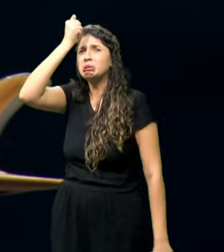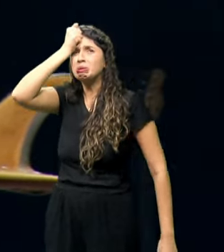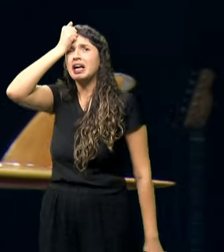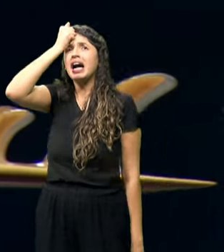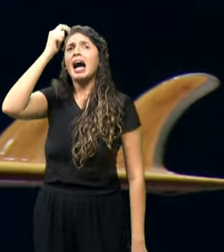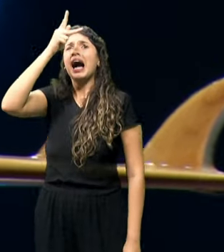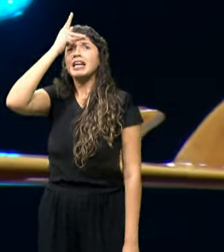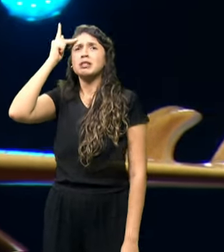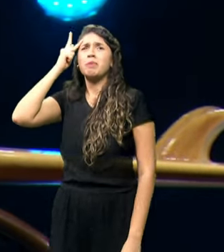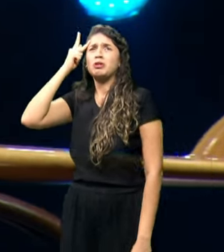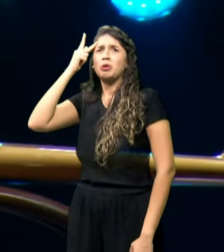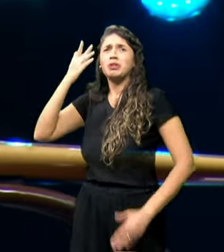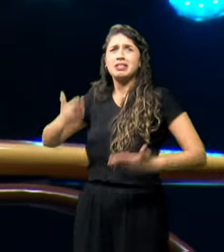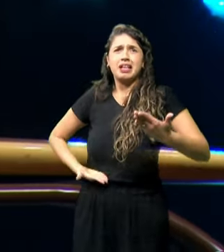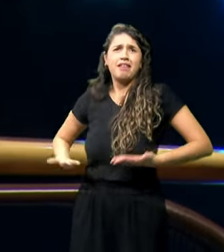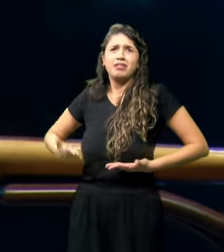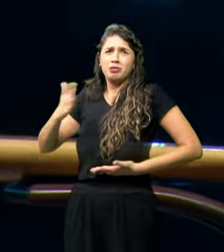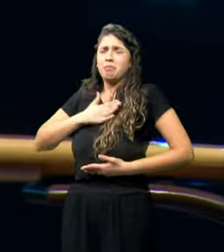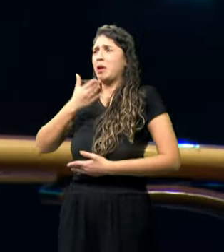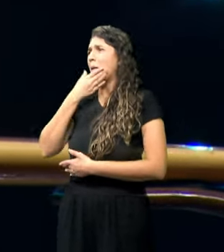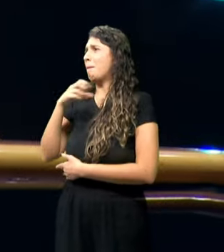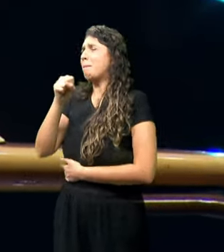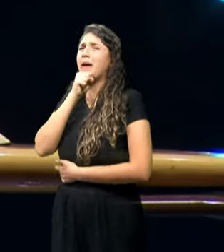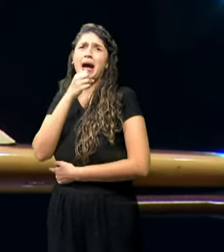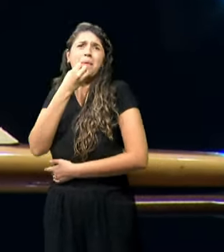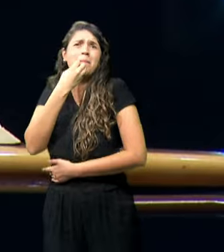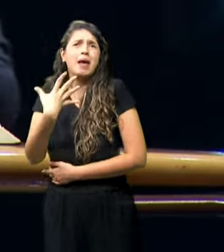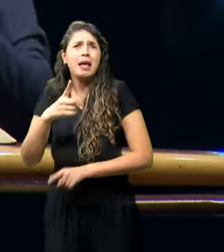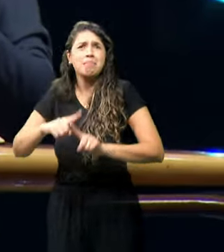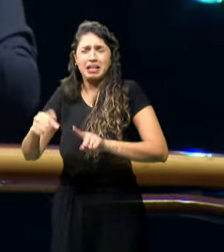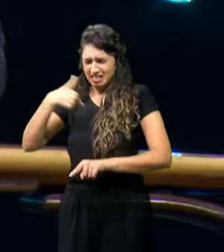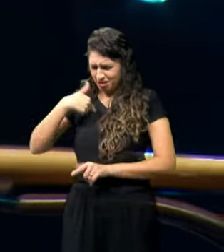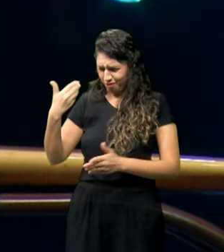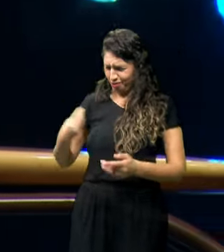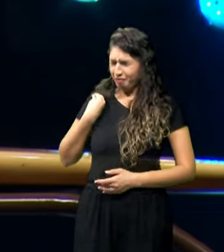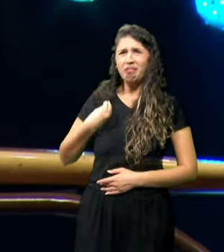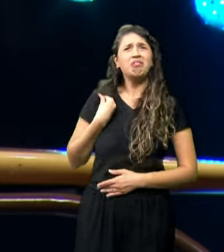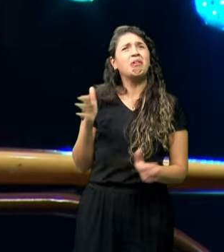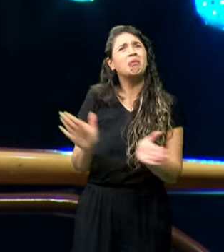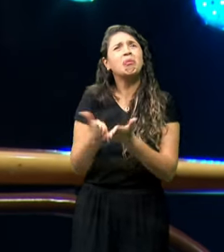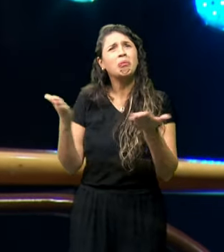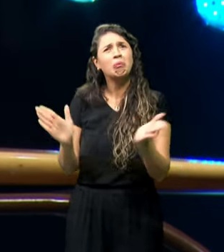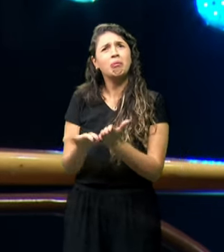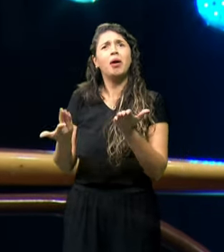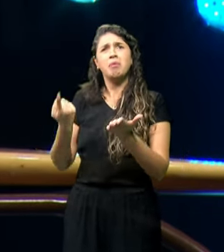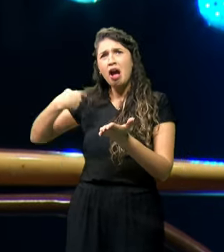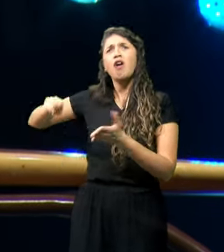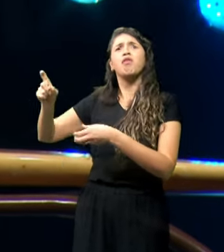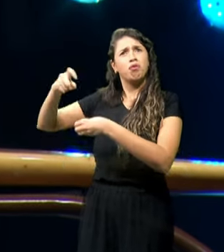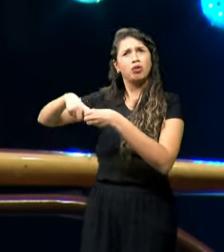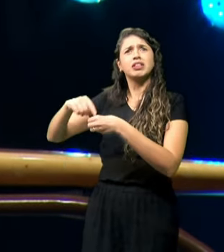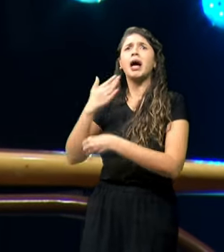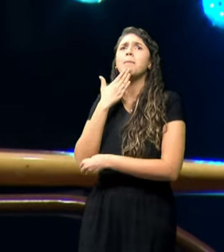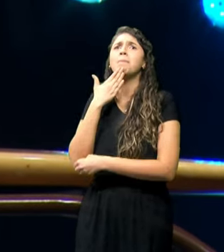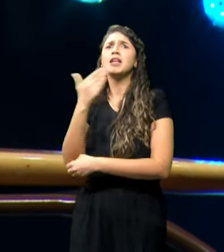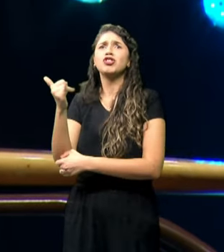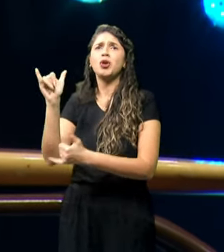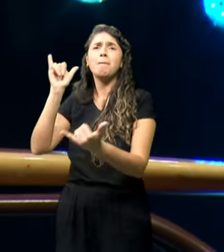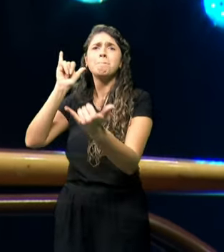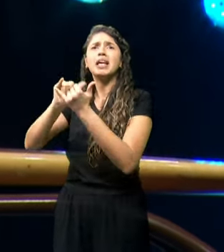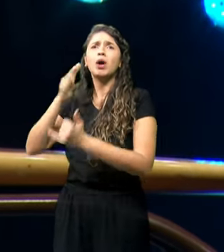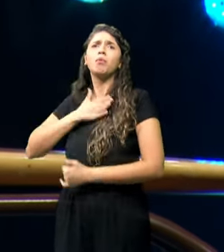de vida, e eu aqui nessa miséria, eu vou voltar, vou dizer, pai, pequei contra ti. Ele